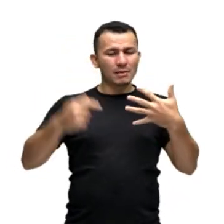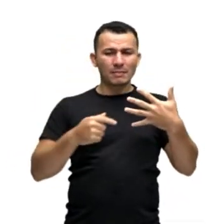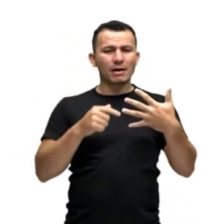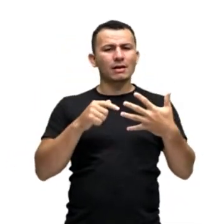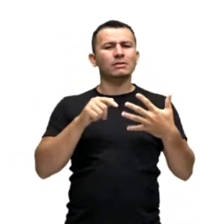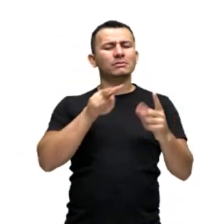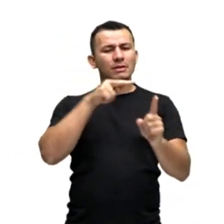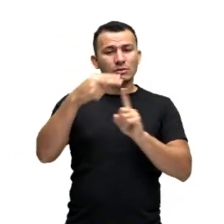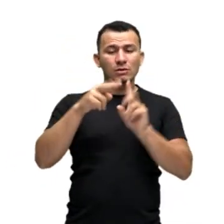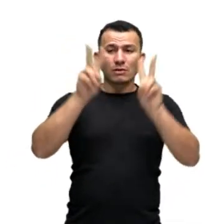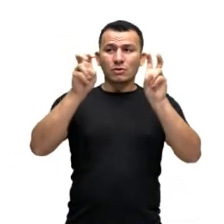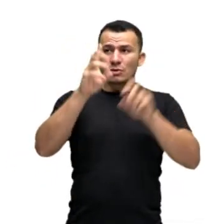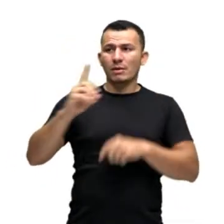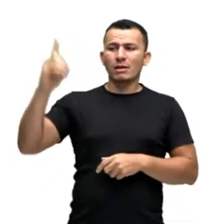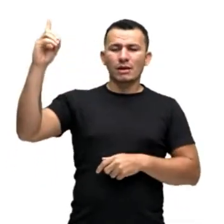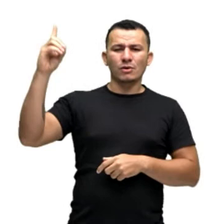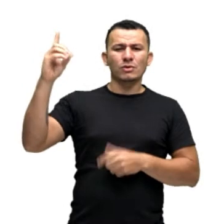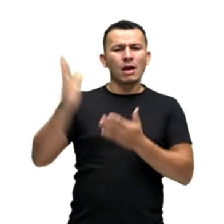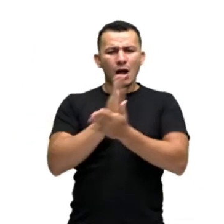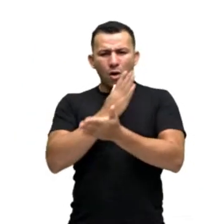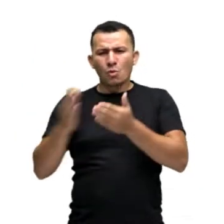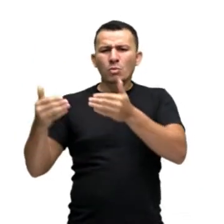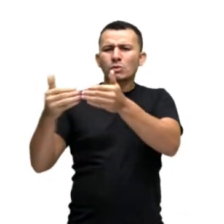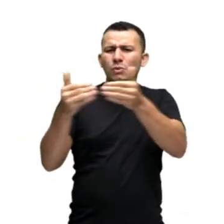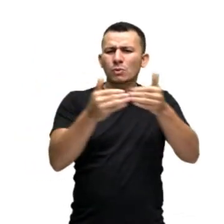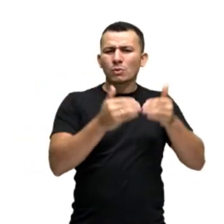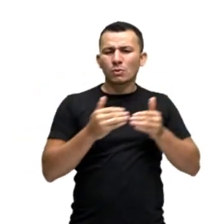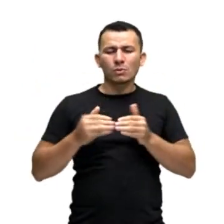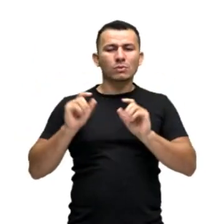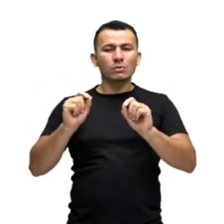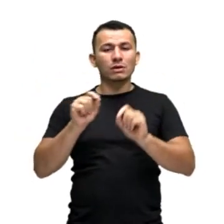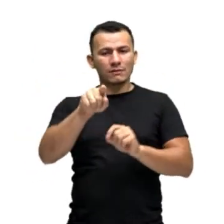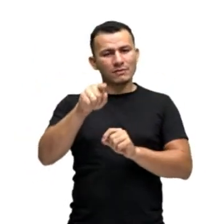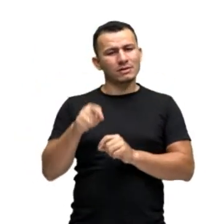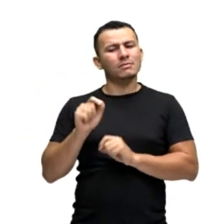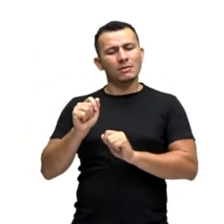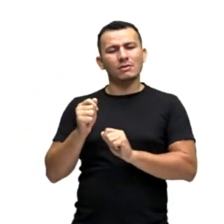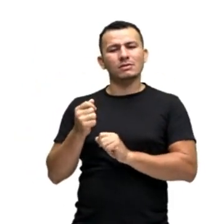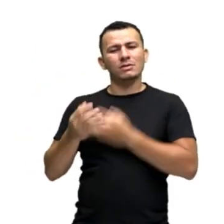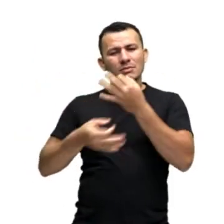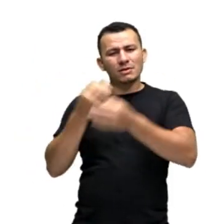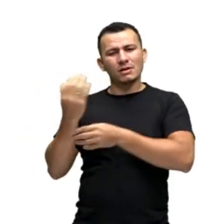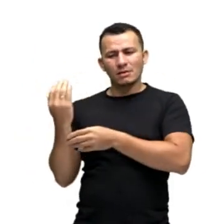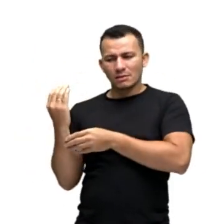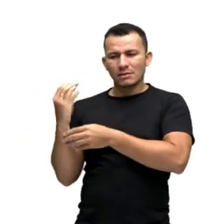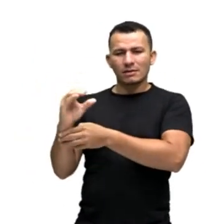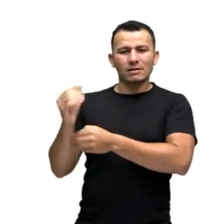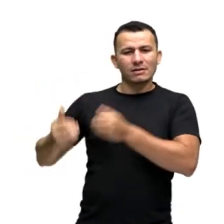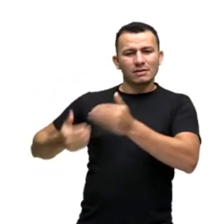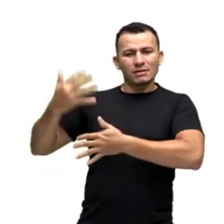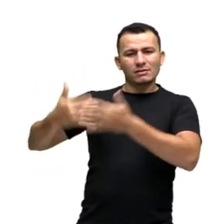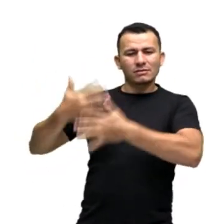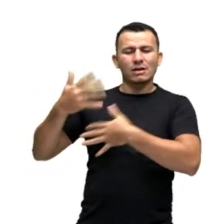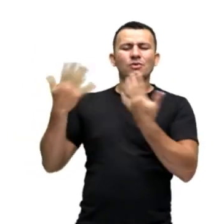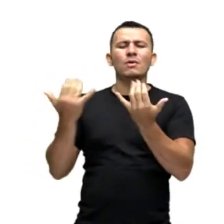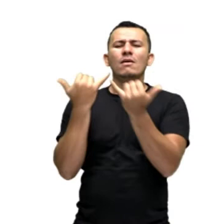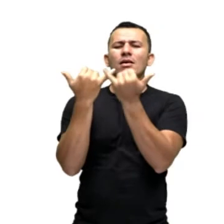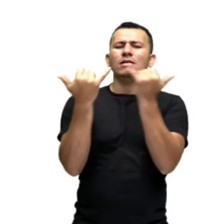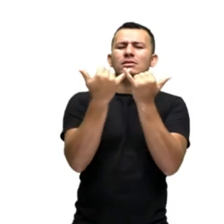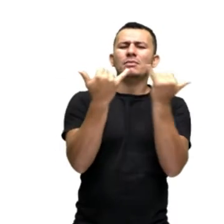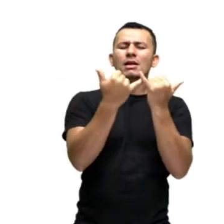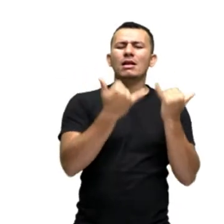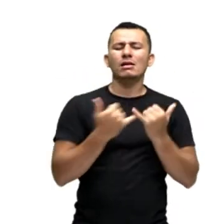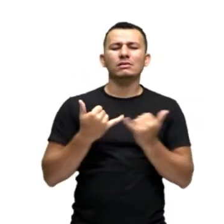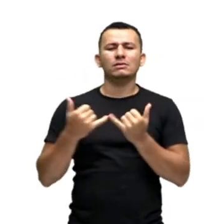né que que elas têm em comum coloca lá no chat participa conosco Então quais são as semelhanças entre